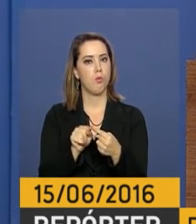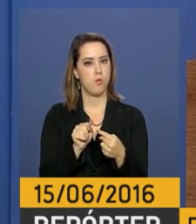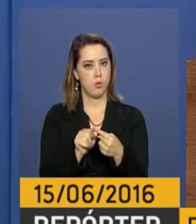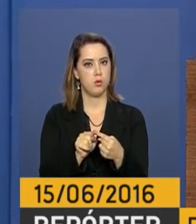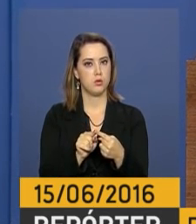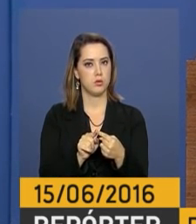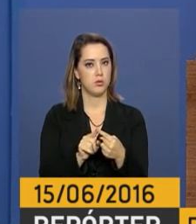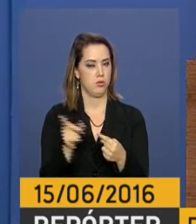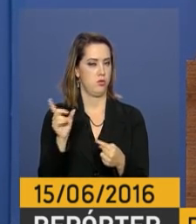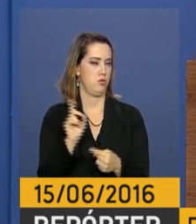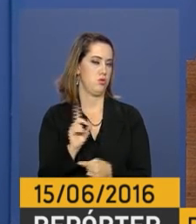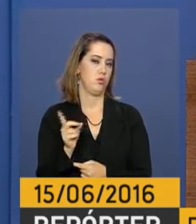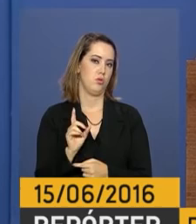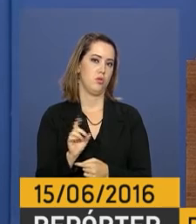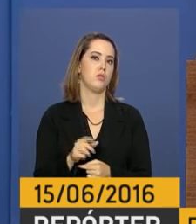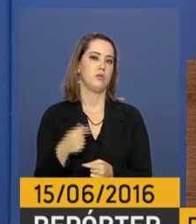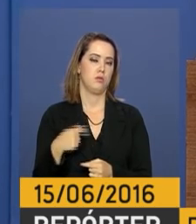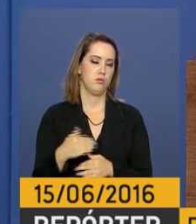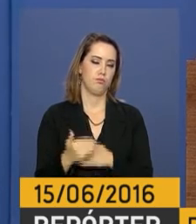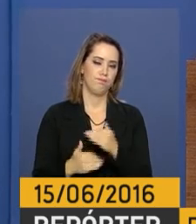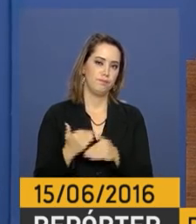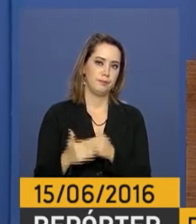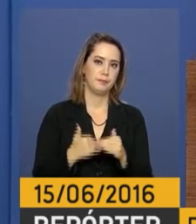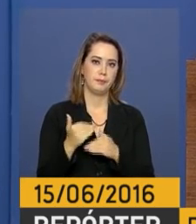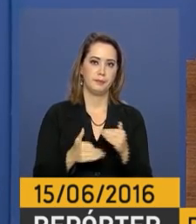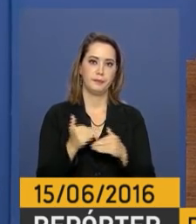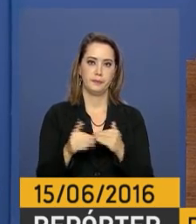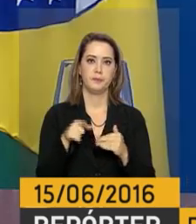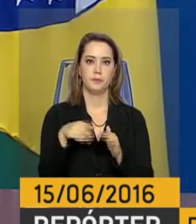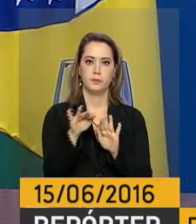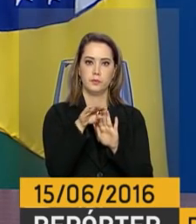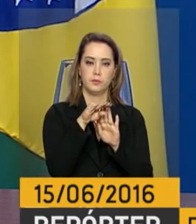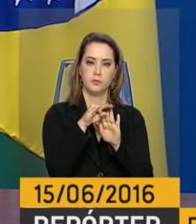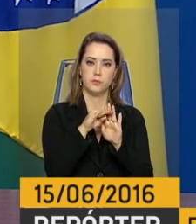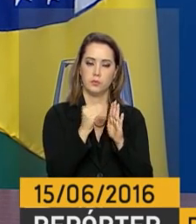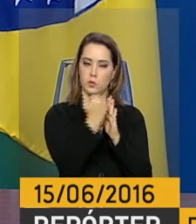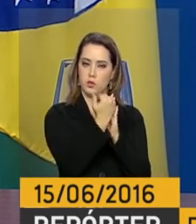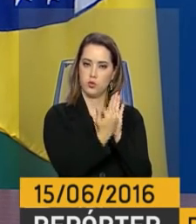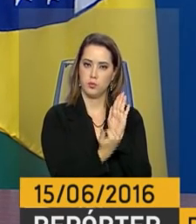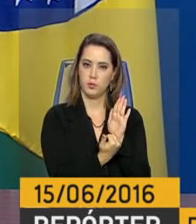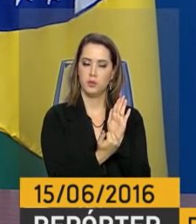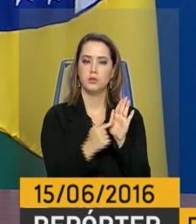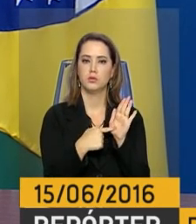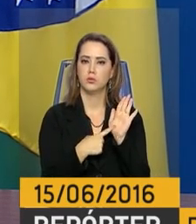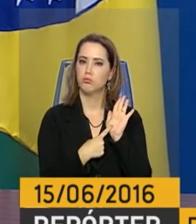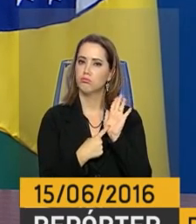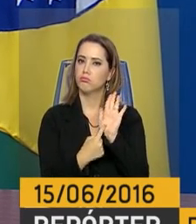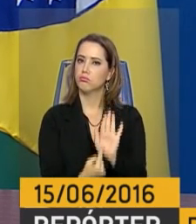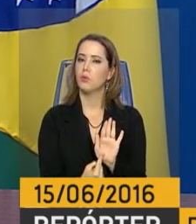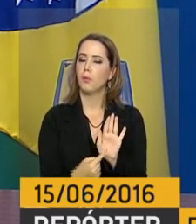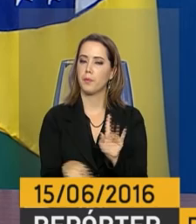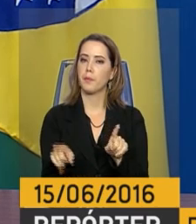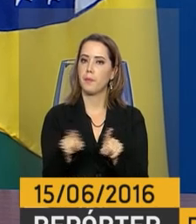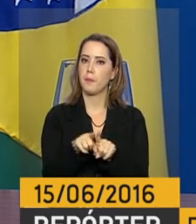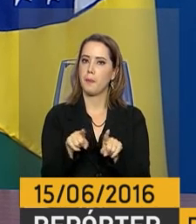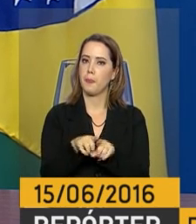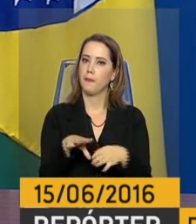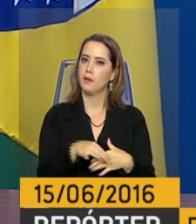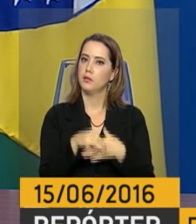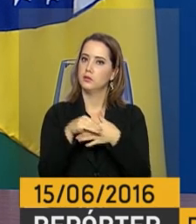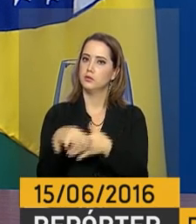é o grande patrocinador, eh, deste plano e apresentou inclusive aos